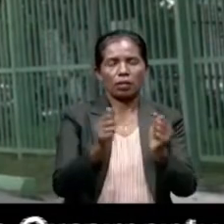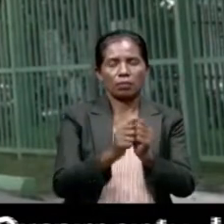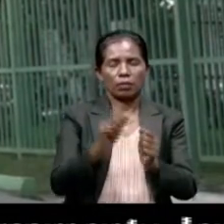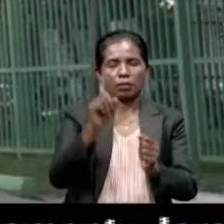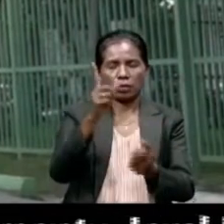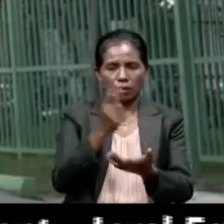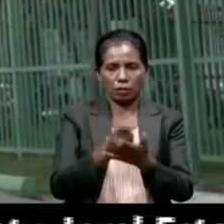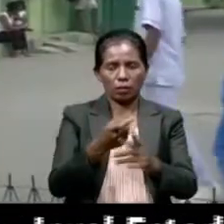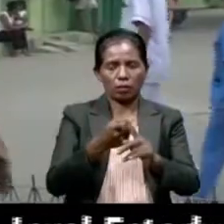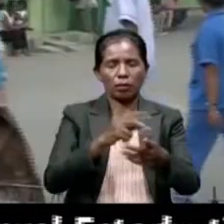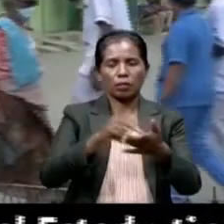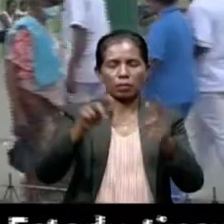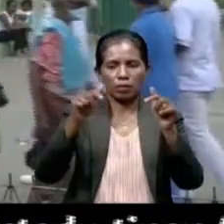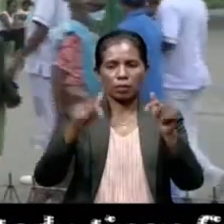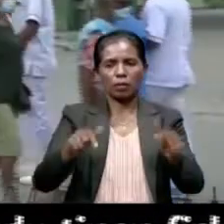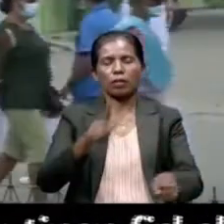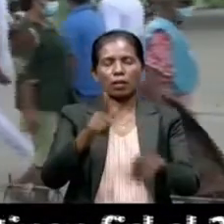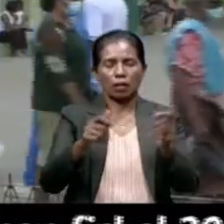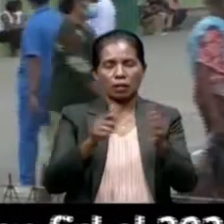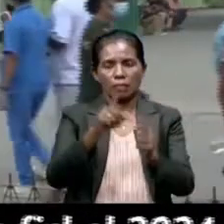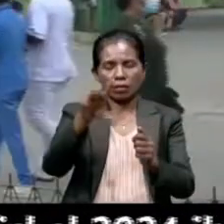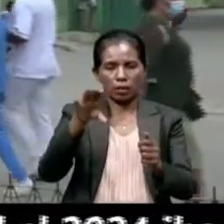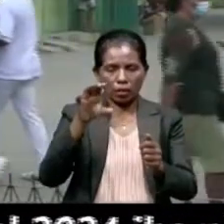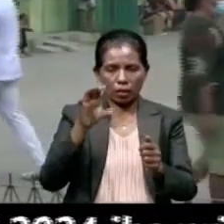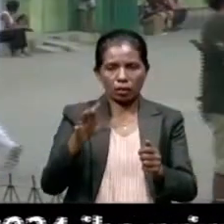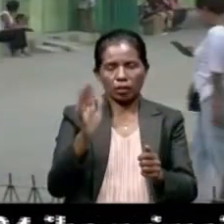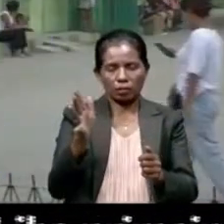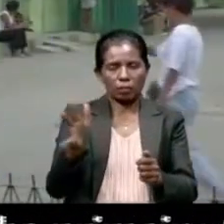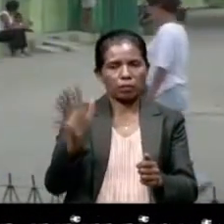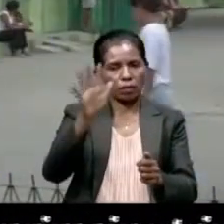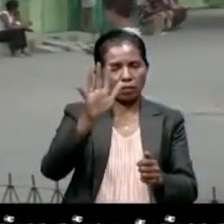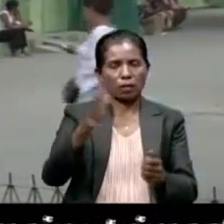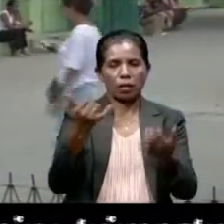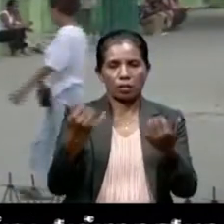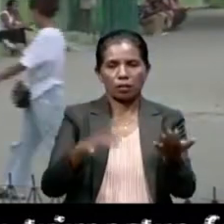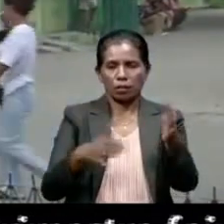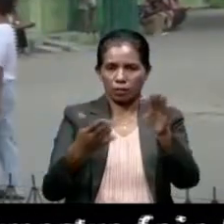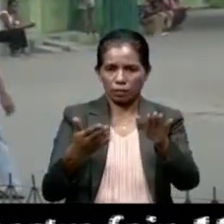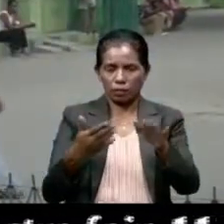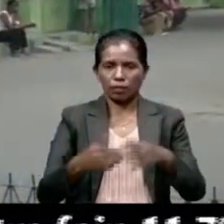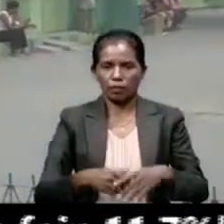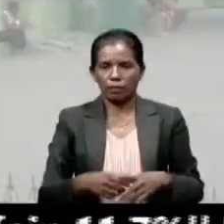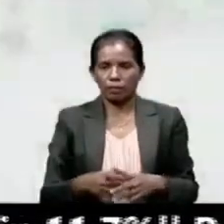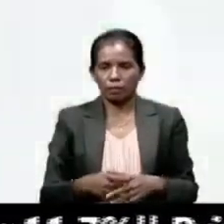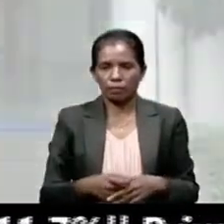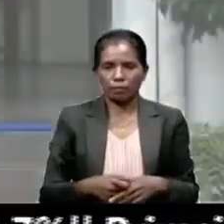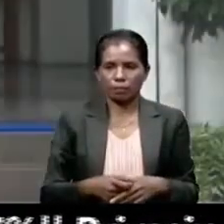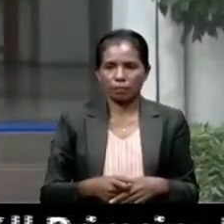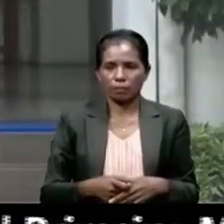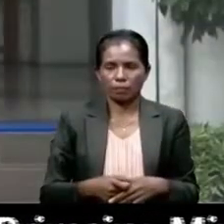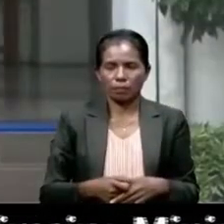resin husi numero ne nain atus ida 50 resin 5 maklakon ona vida